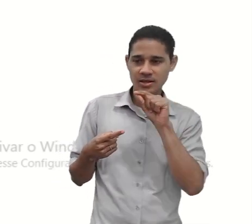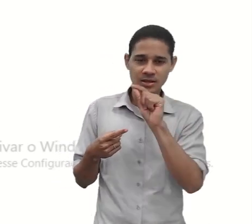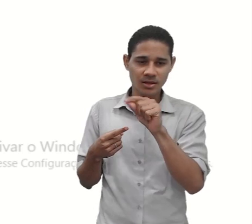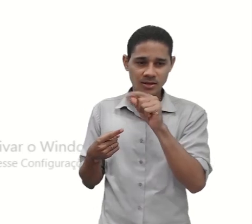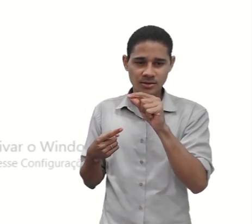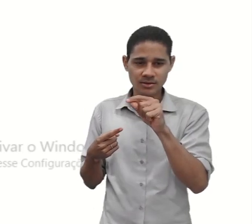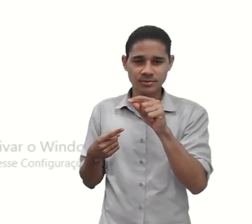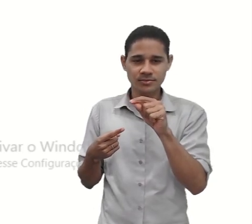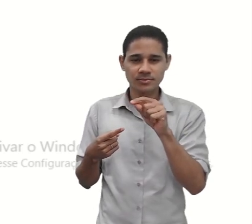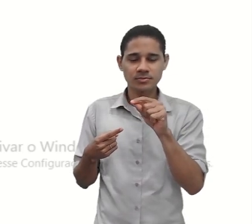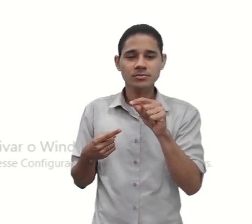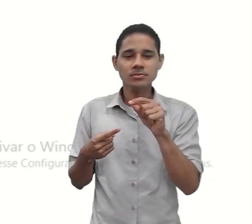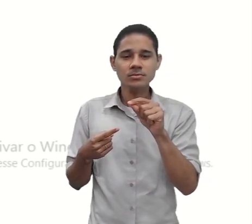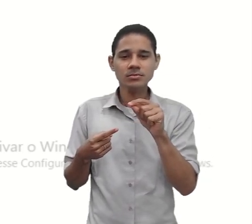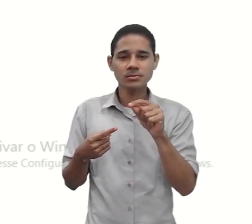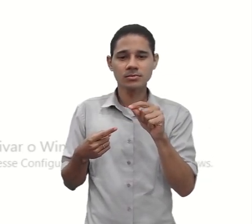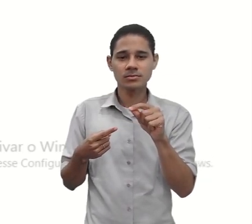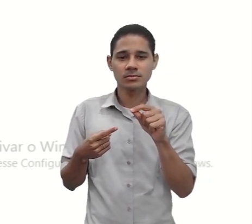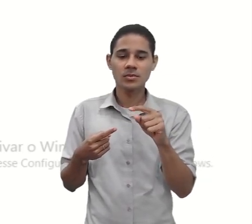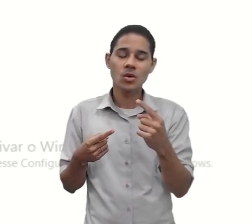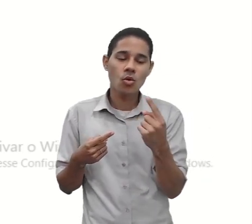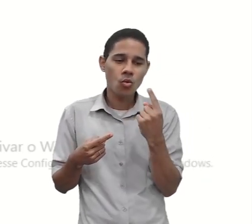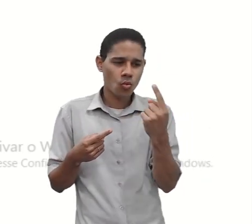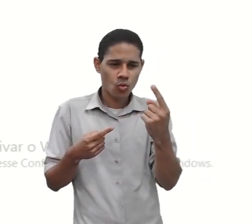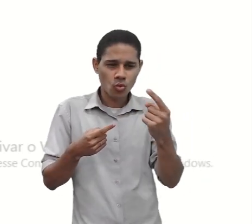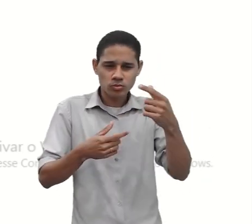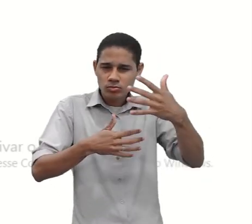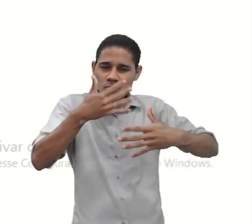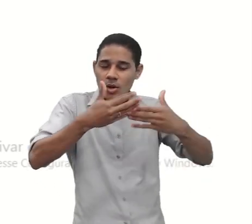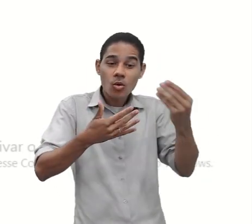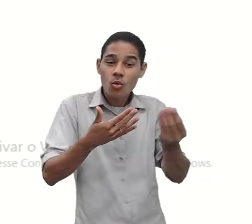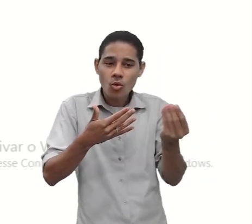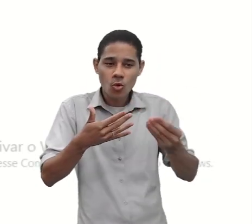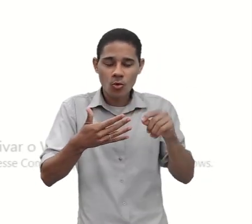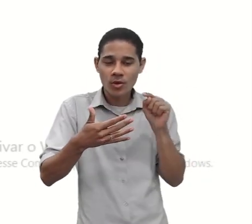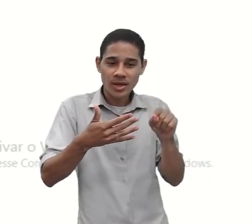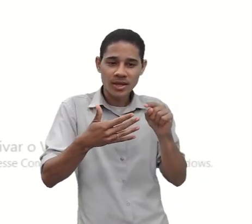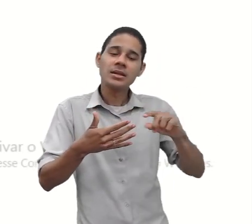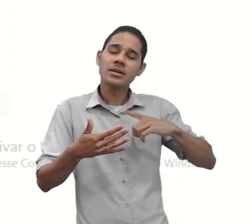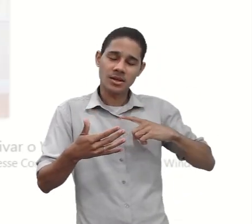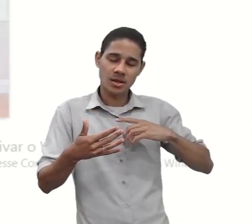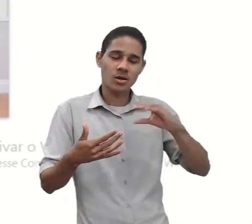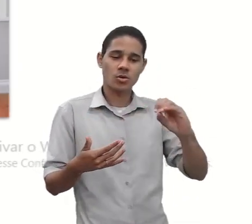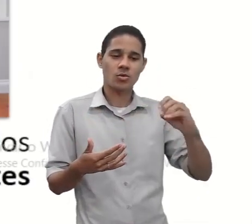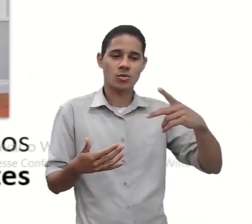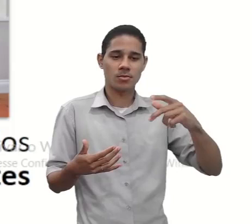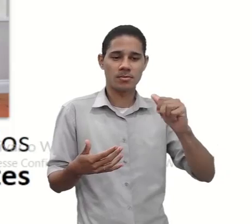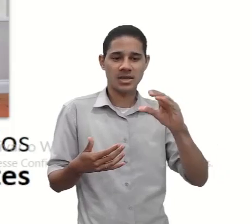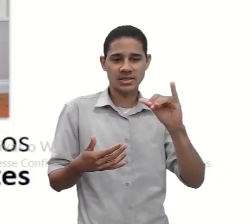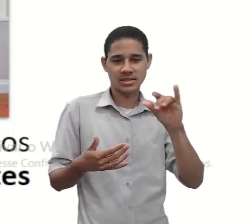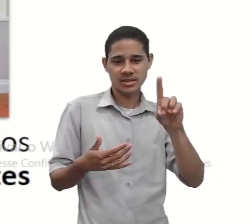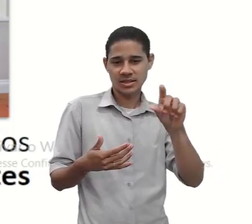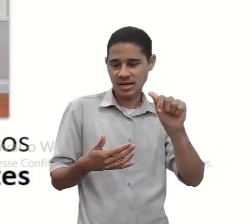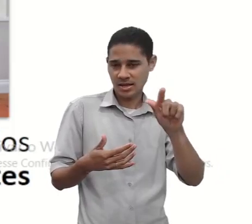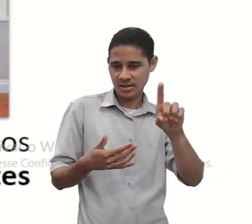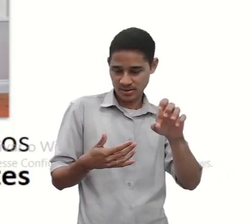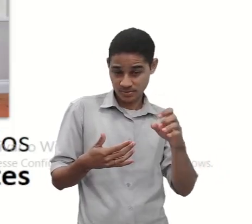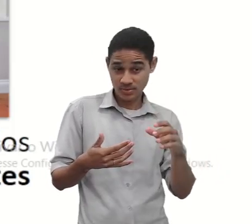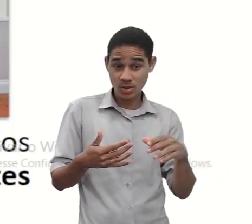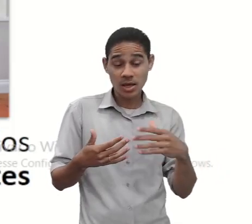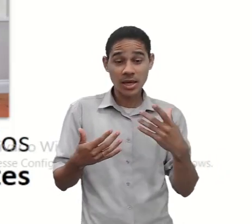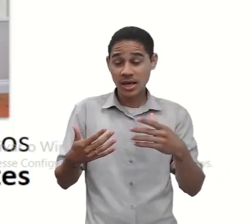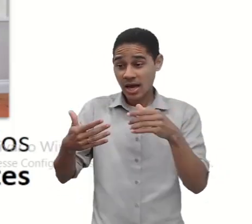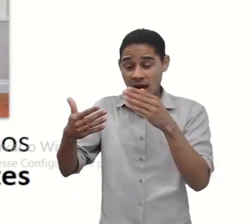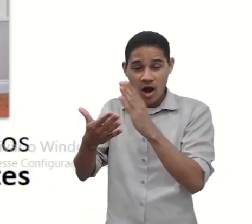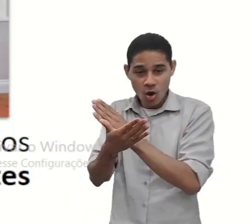transparente, como física, e um elemento transparente, ele sempre tem algum grau de opacidade. E os elementos completamente